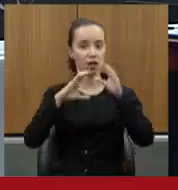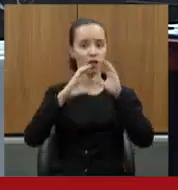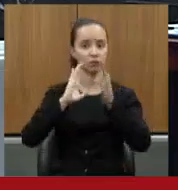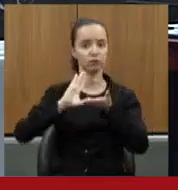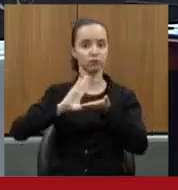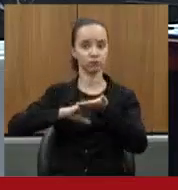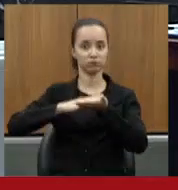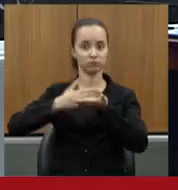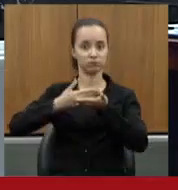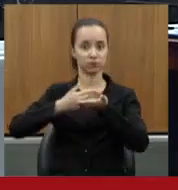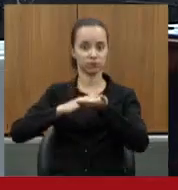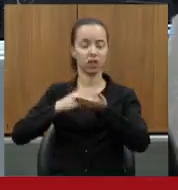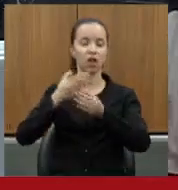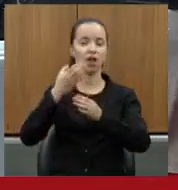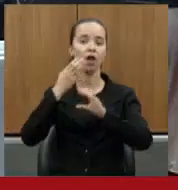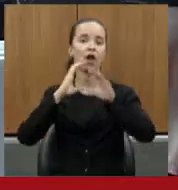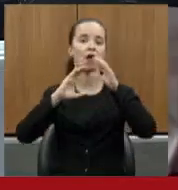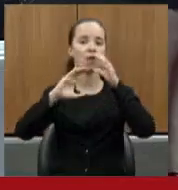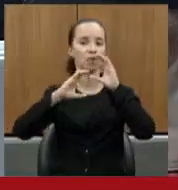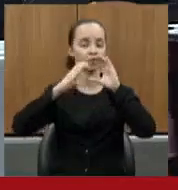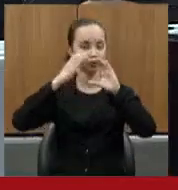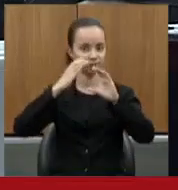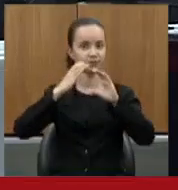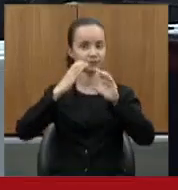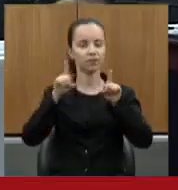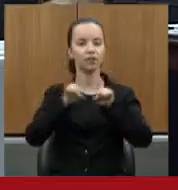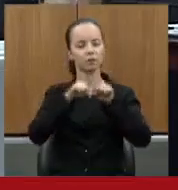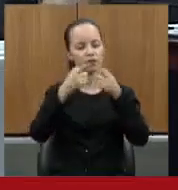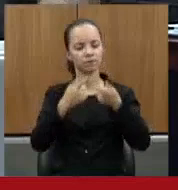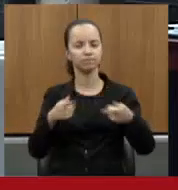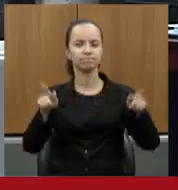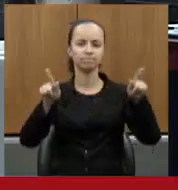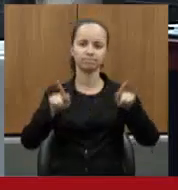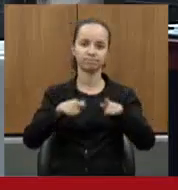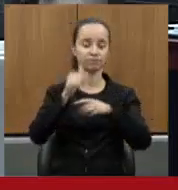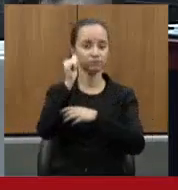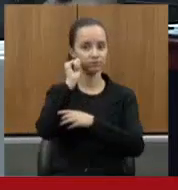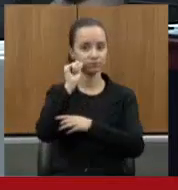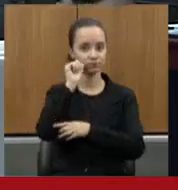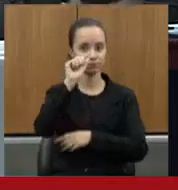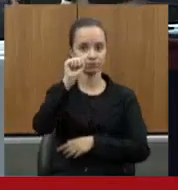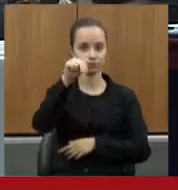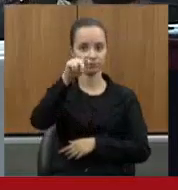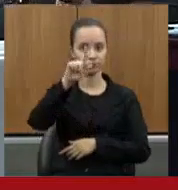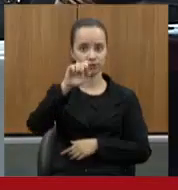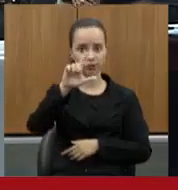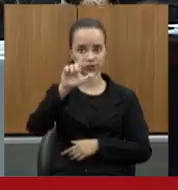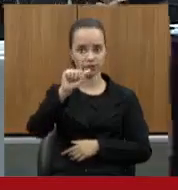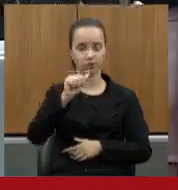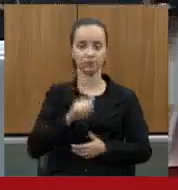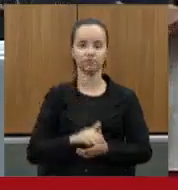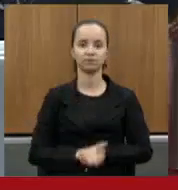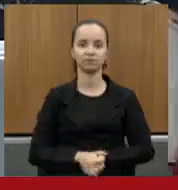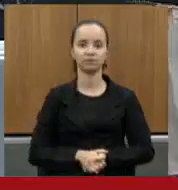pelo coral Ars Antiqua, sob a regência da maestrina Ângela Pinto Coelho.